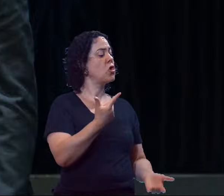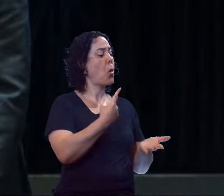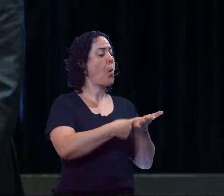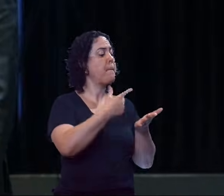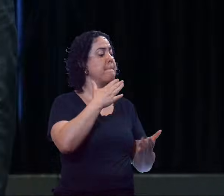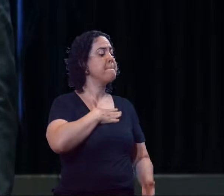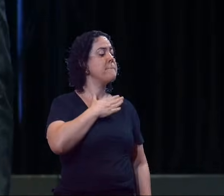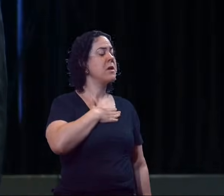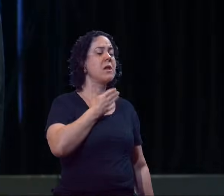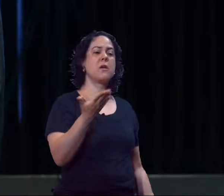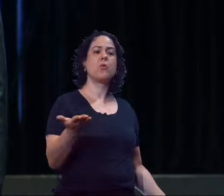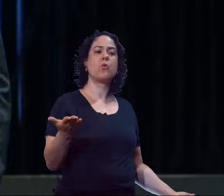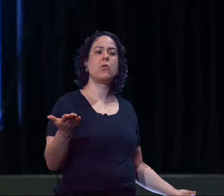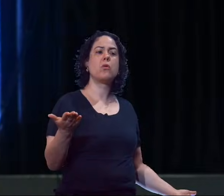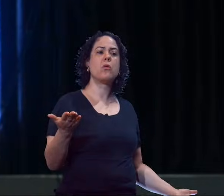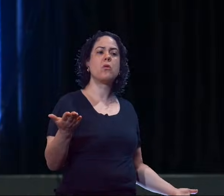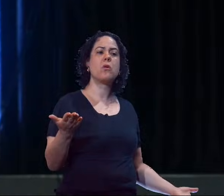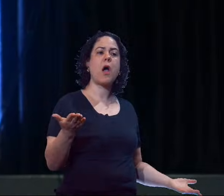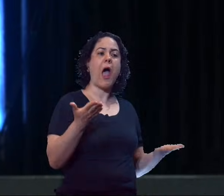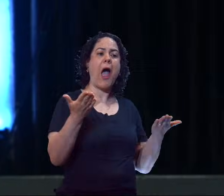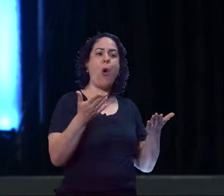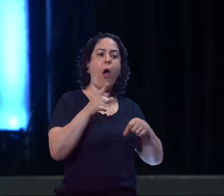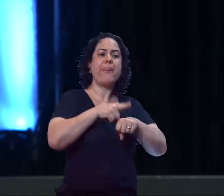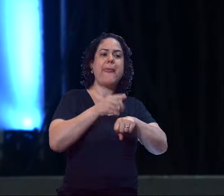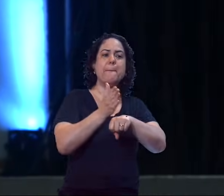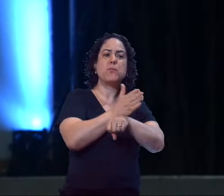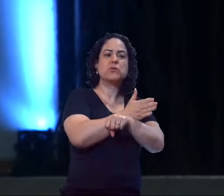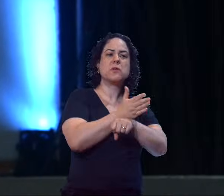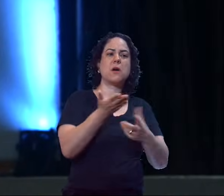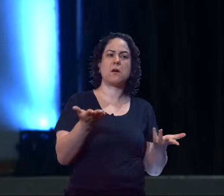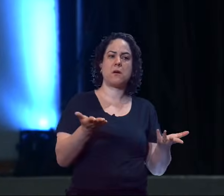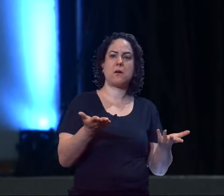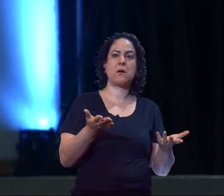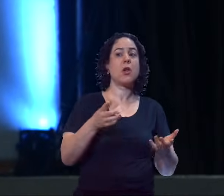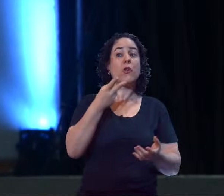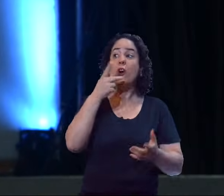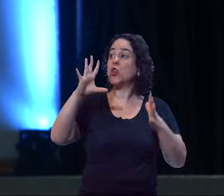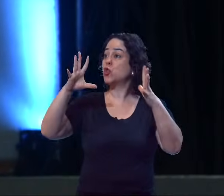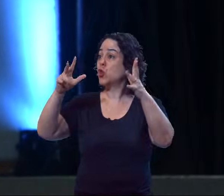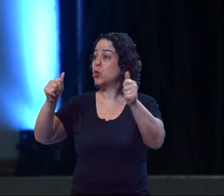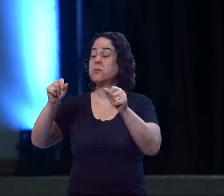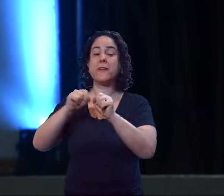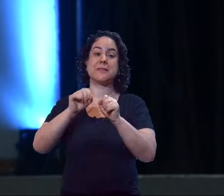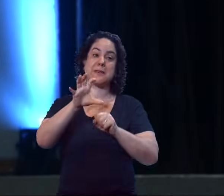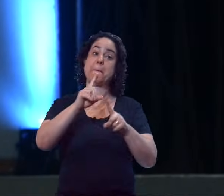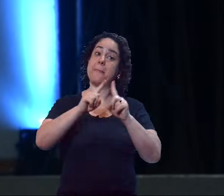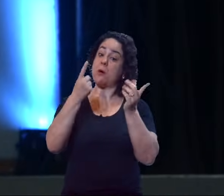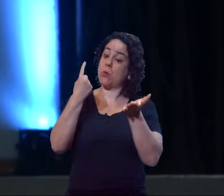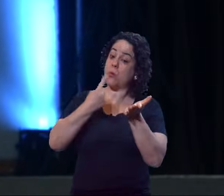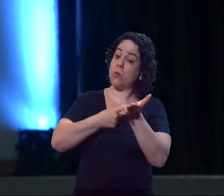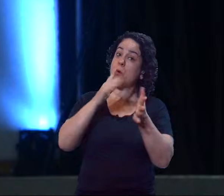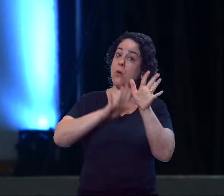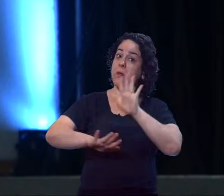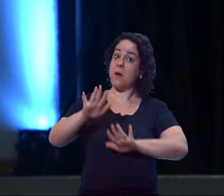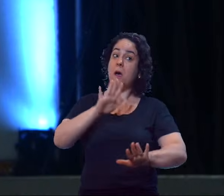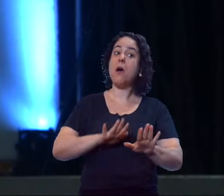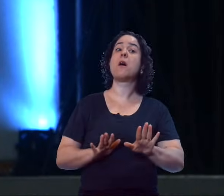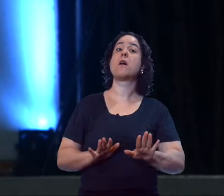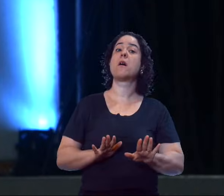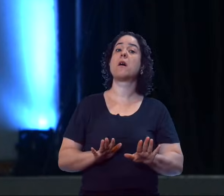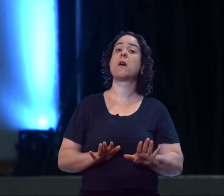um compromisso comigo? Não estou dizendo que todo mundo vai fazer isso, mas cuidado com os compromissos que você